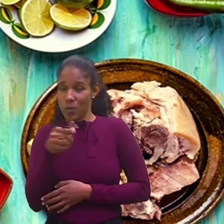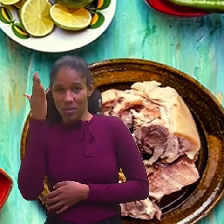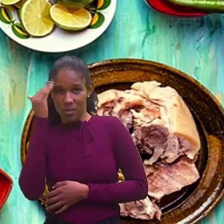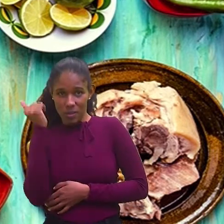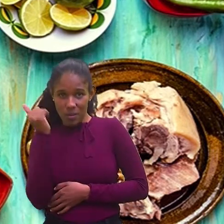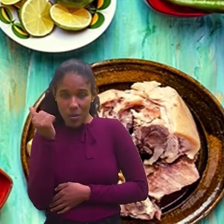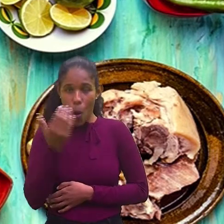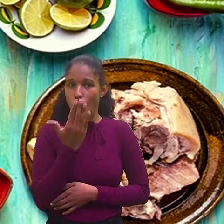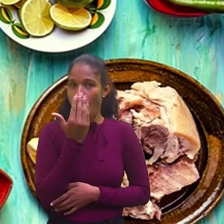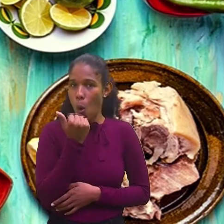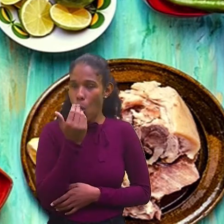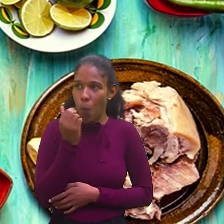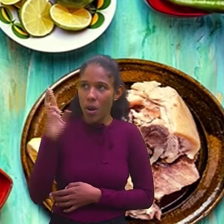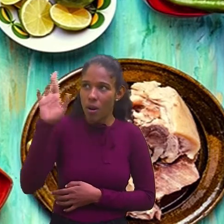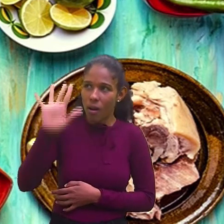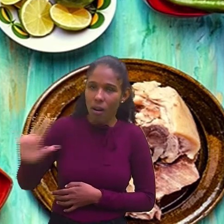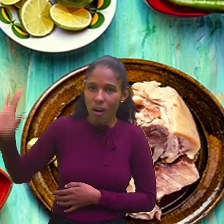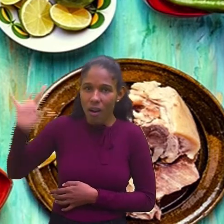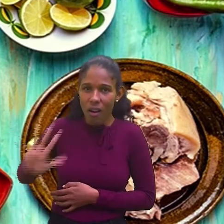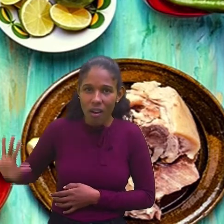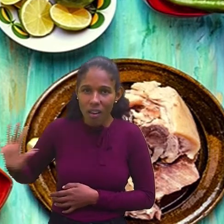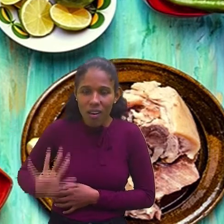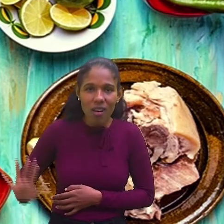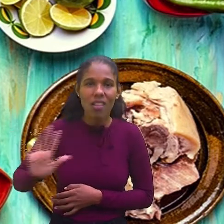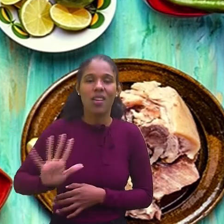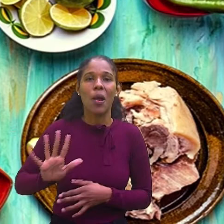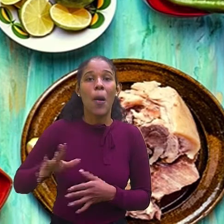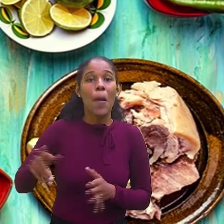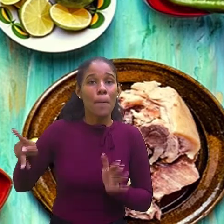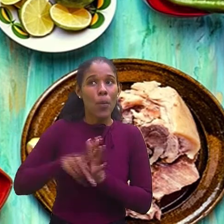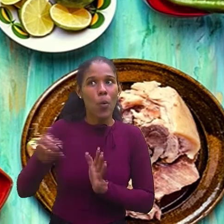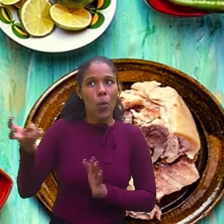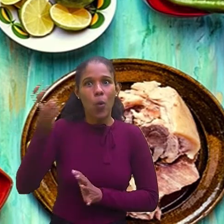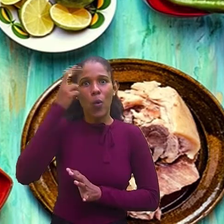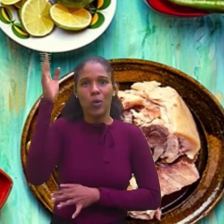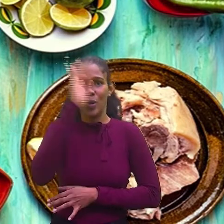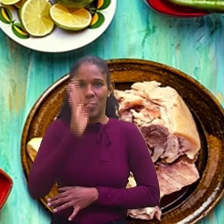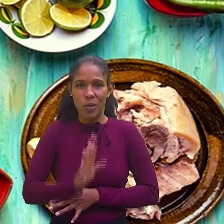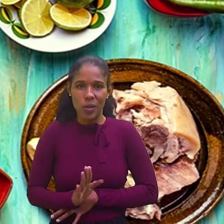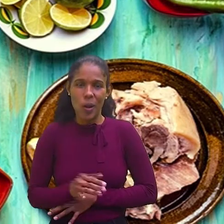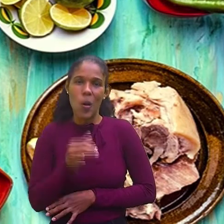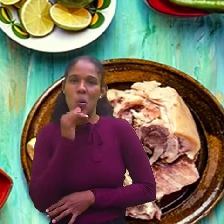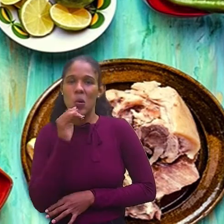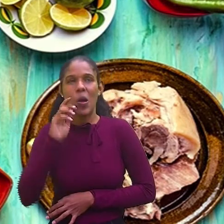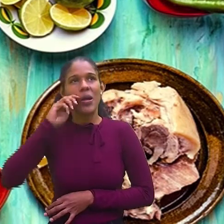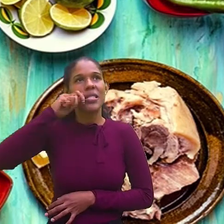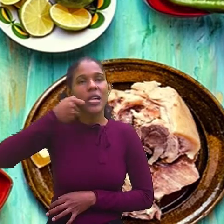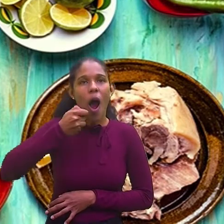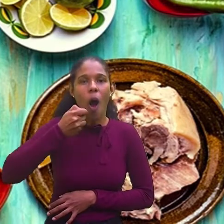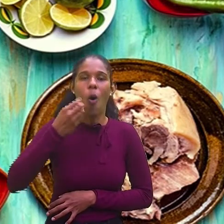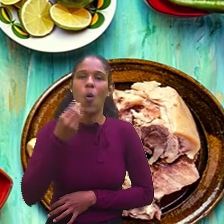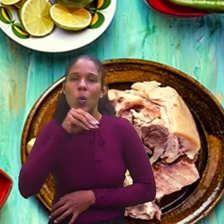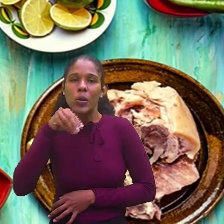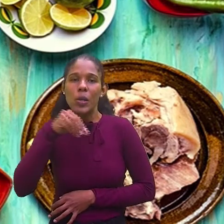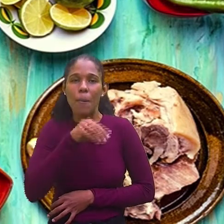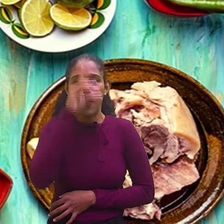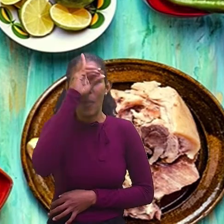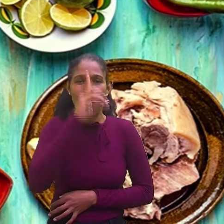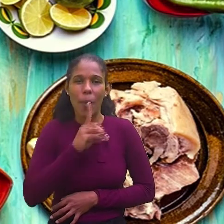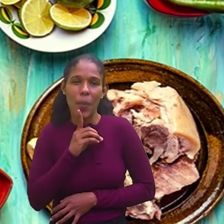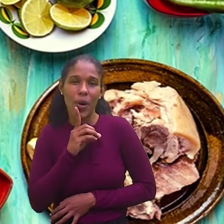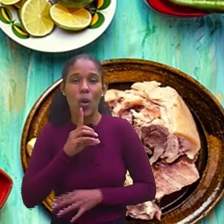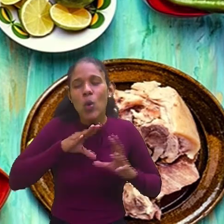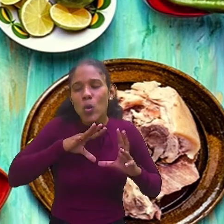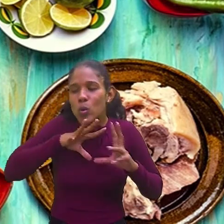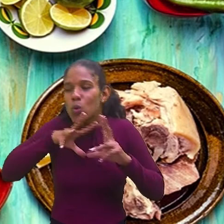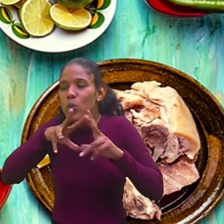Brasil? Isso mesmo. Uma dose de limão, uma pitada de sal, um punhado de açafrão e por aí vai. A união de todos os tipos de temperos